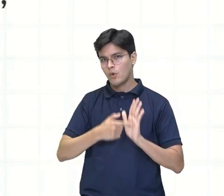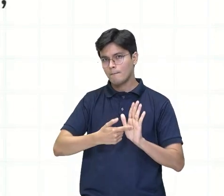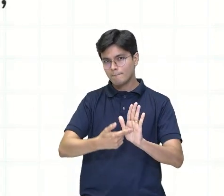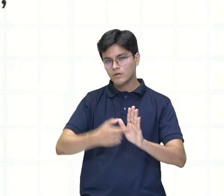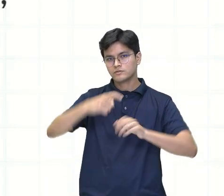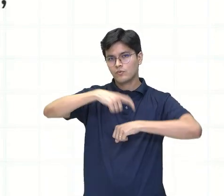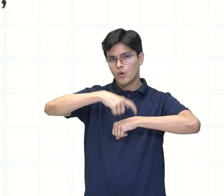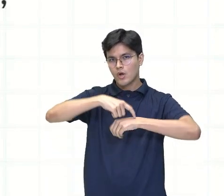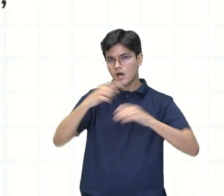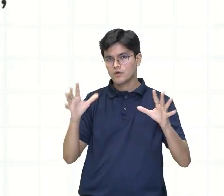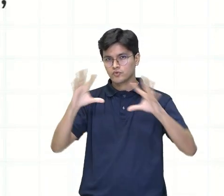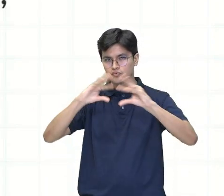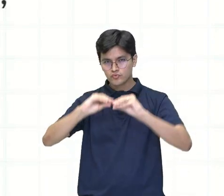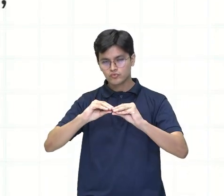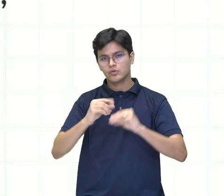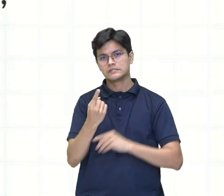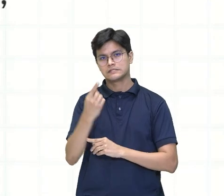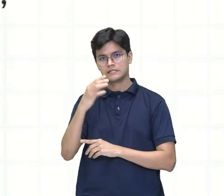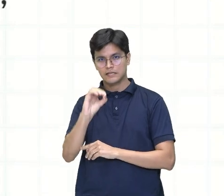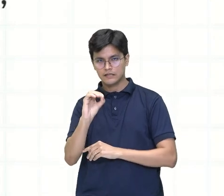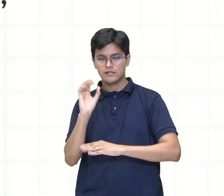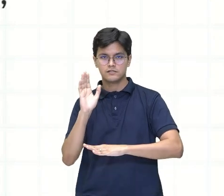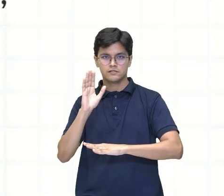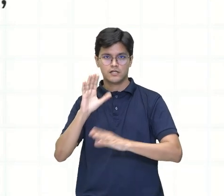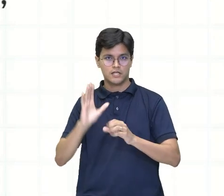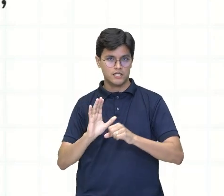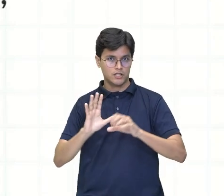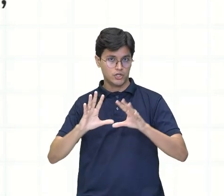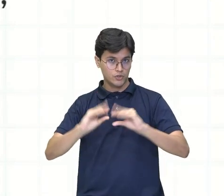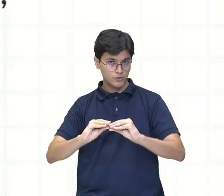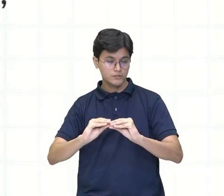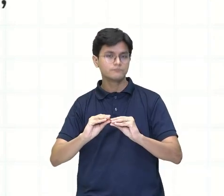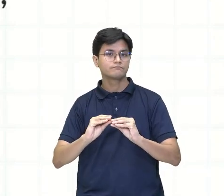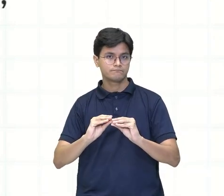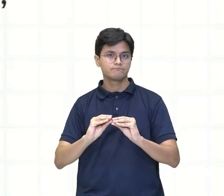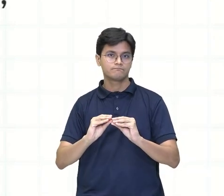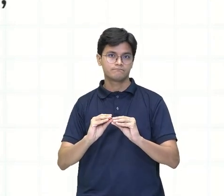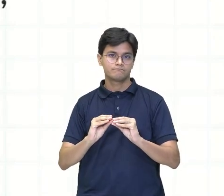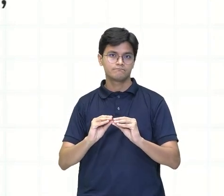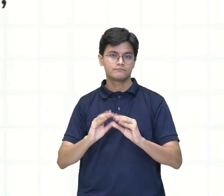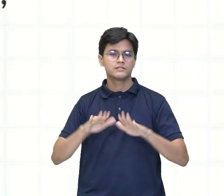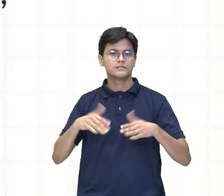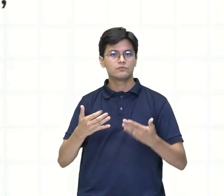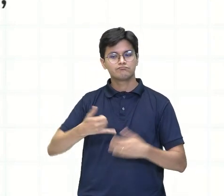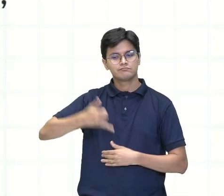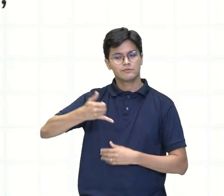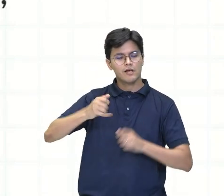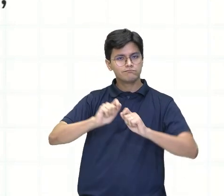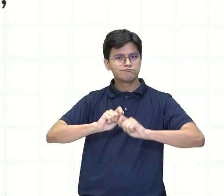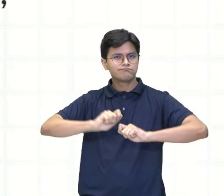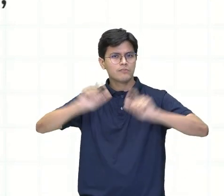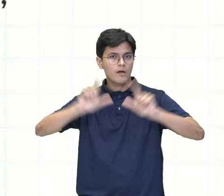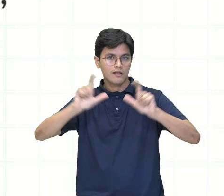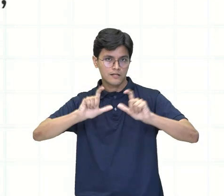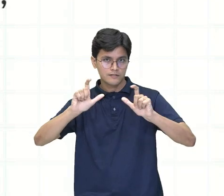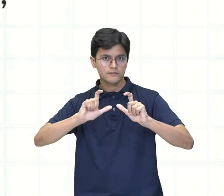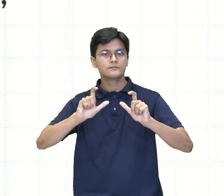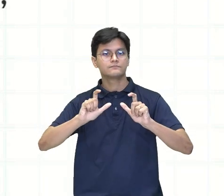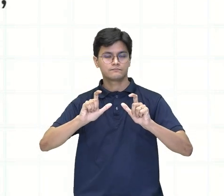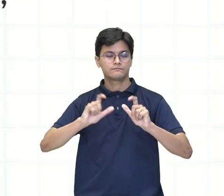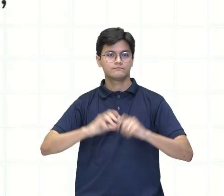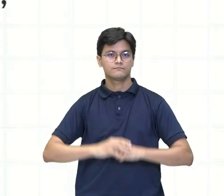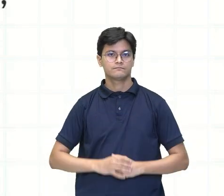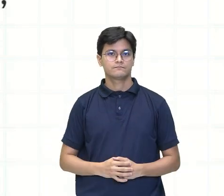certo? 10:30 da noite, alerting, né, dando o quê? Um alerta por um crash,